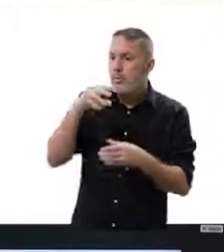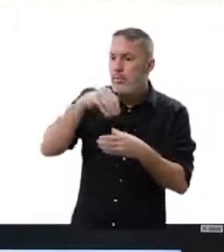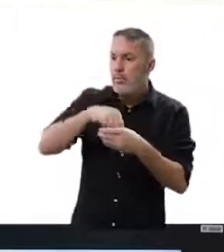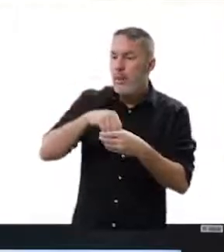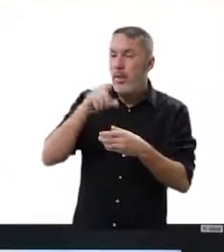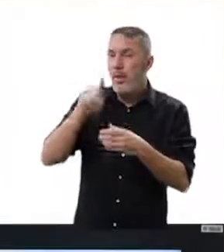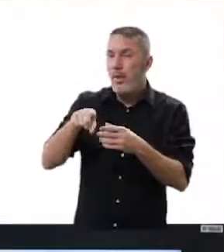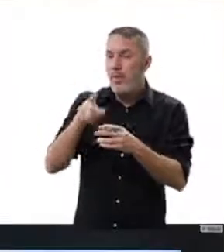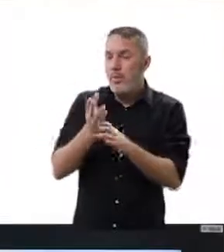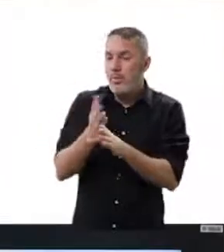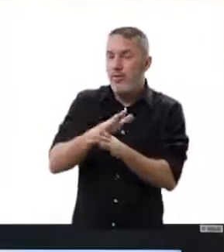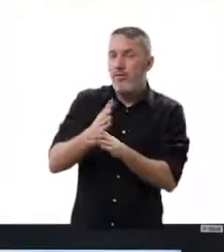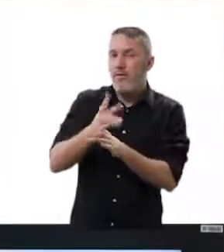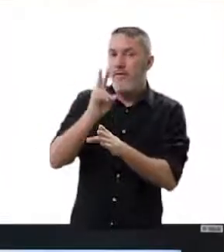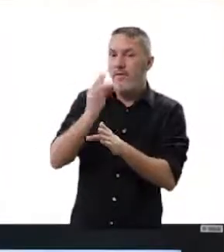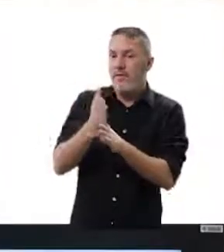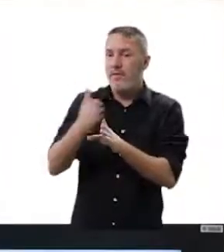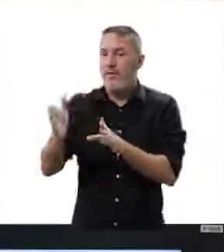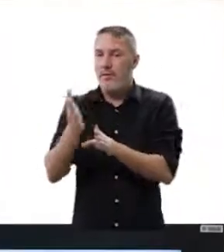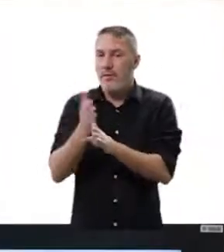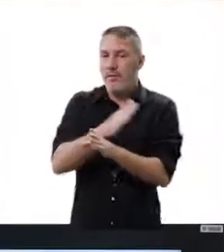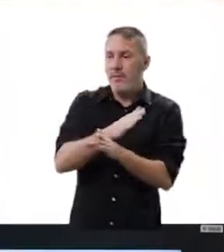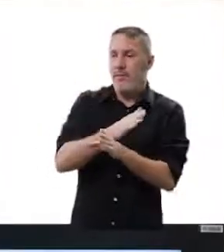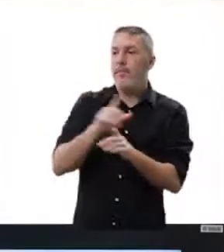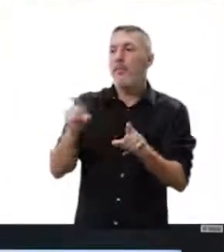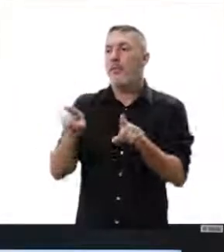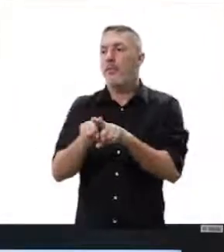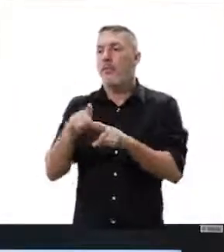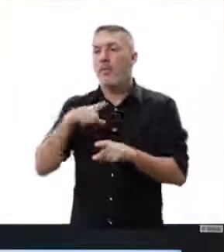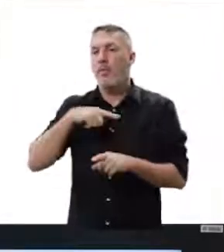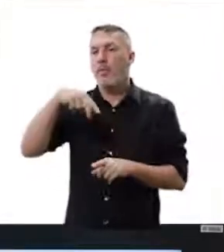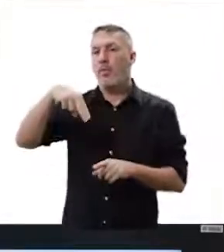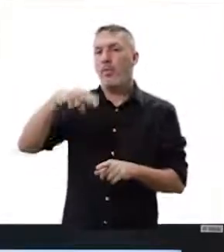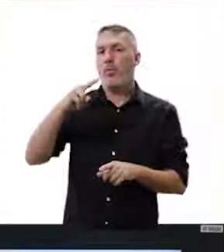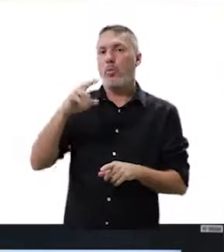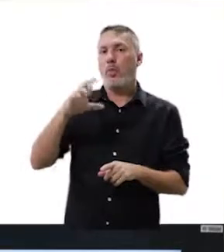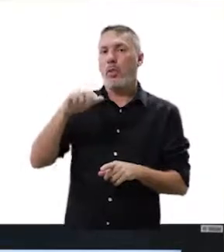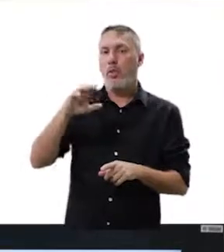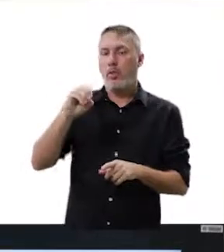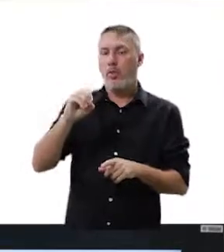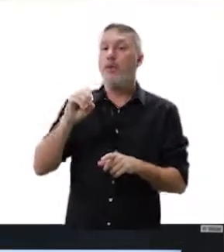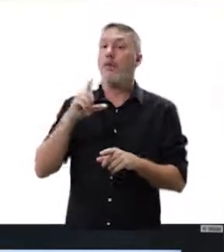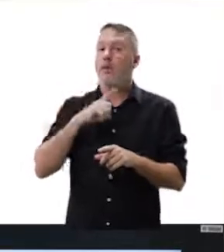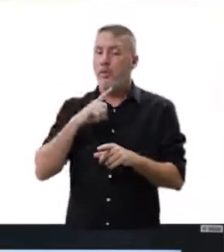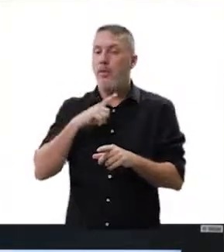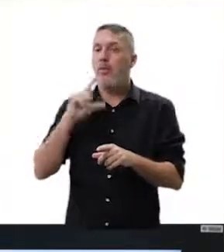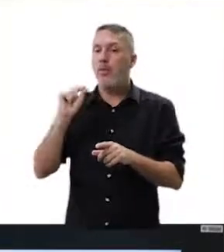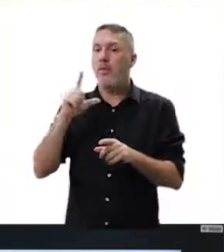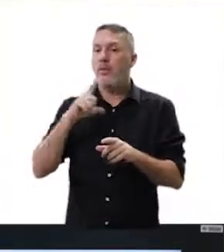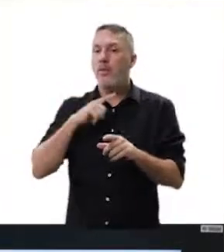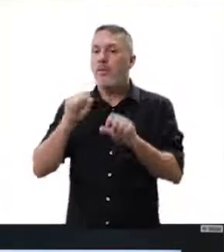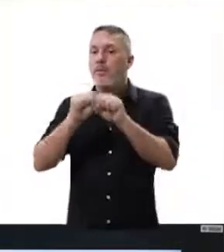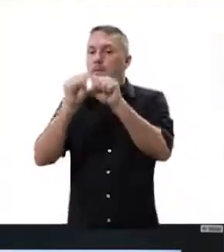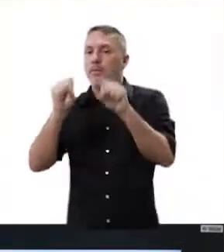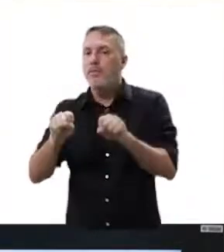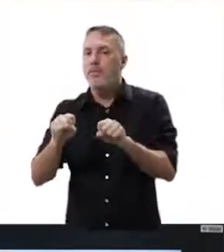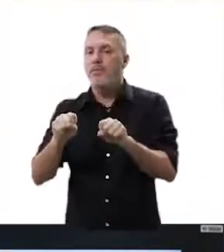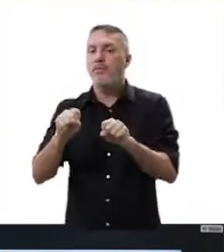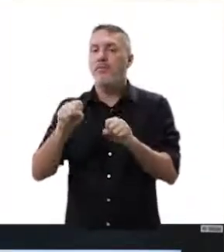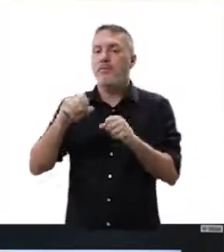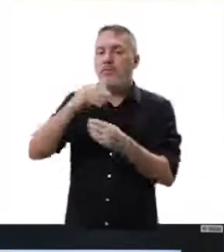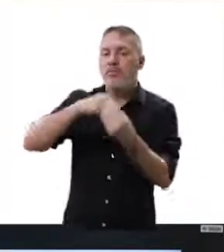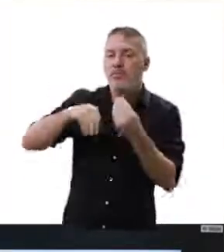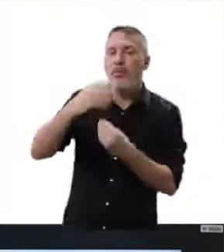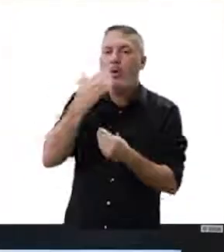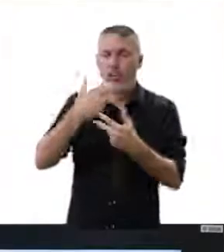na intérfase, que é antes de se dividir. E vamos ter o nucleolo, que está relacionado também com a síntese